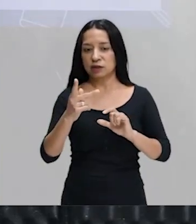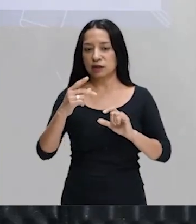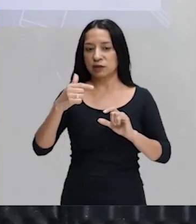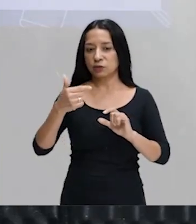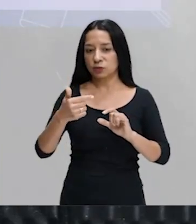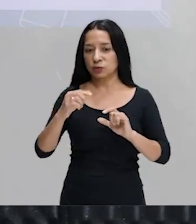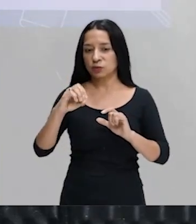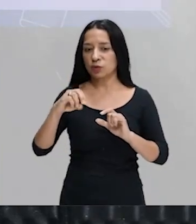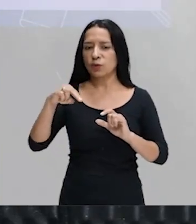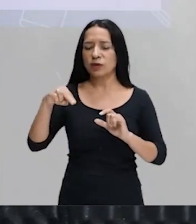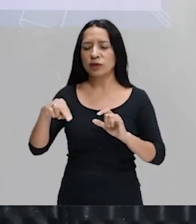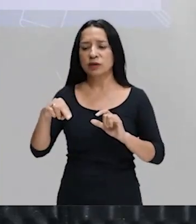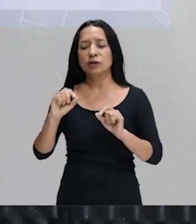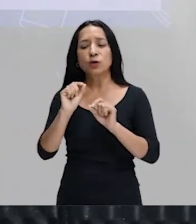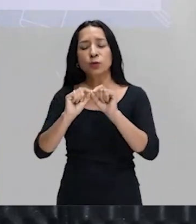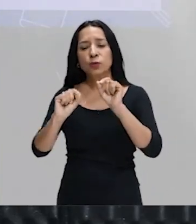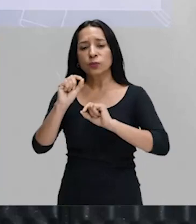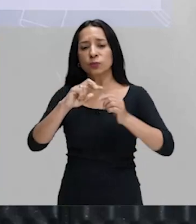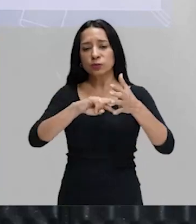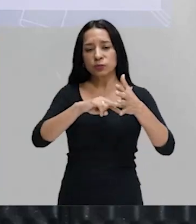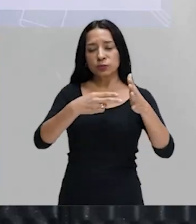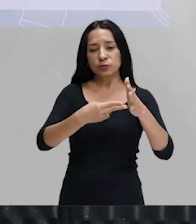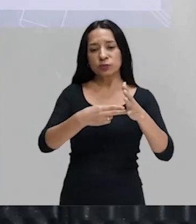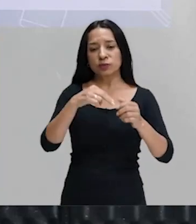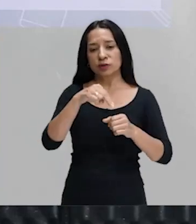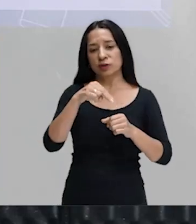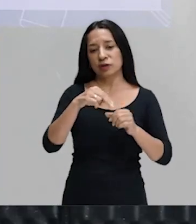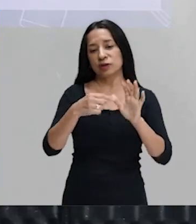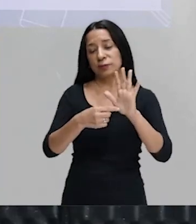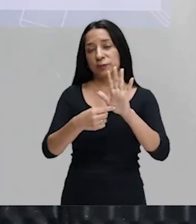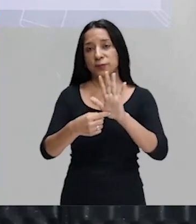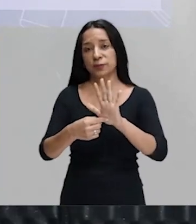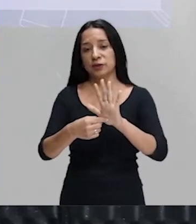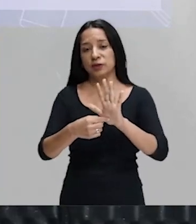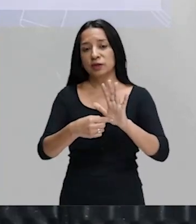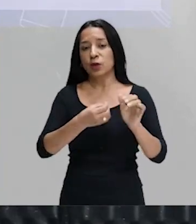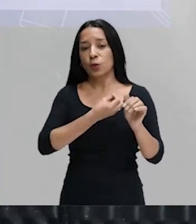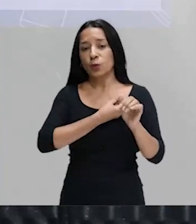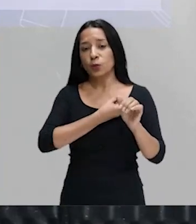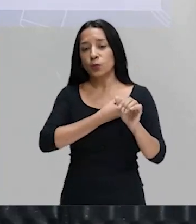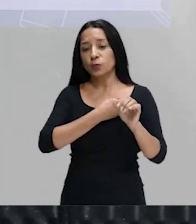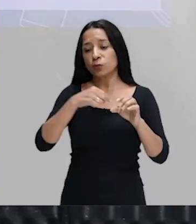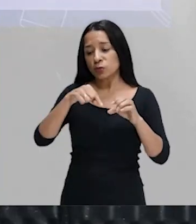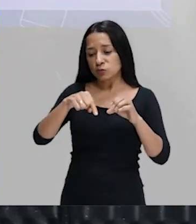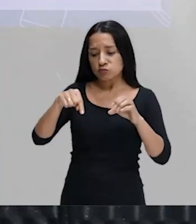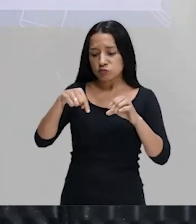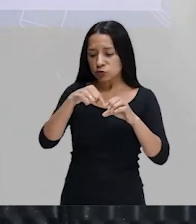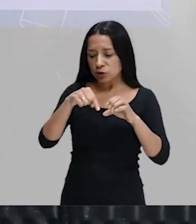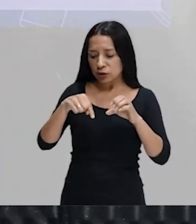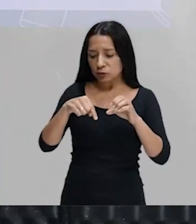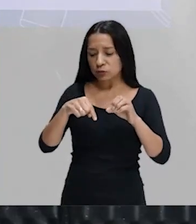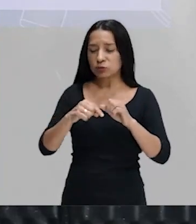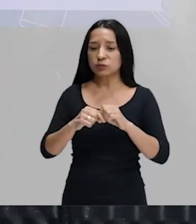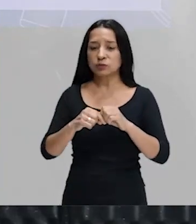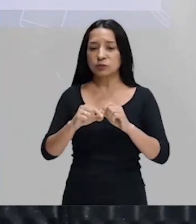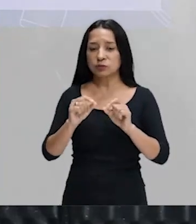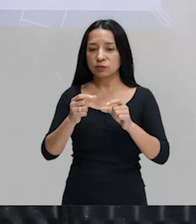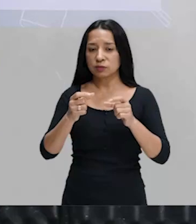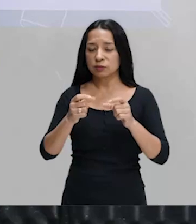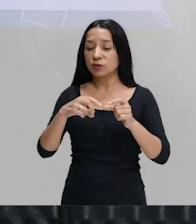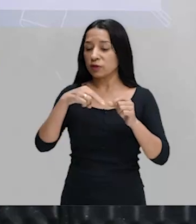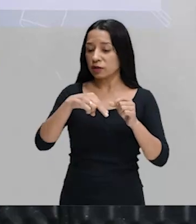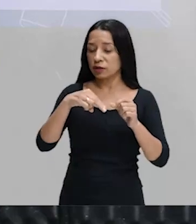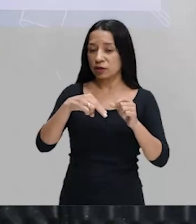CnH2ON. O que seria esse N? N representa o número de átomos de carbono, onde esse N varia